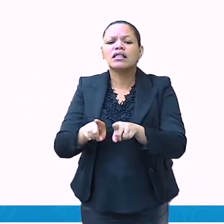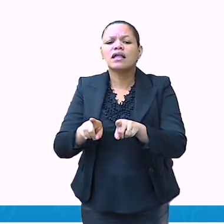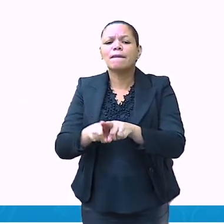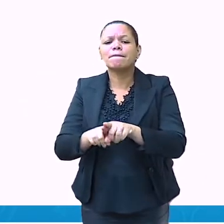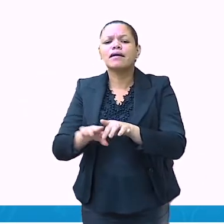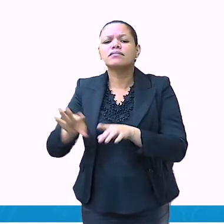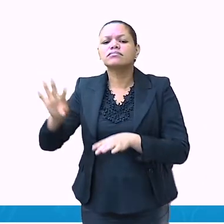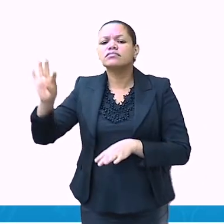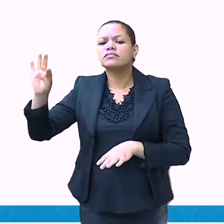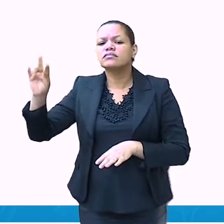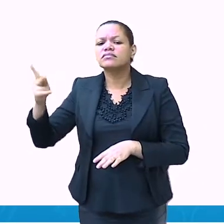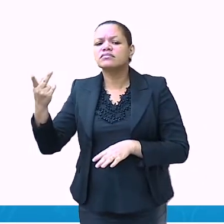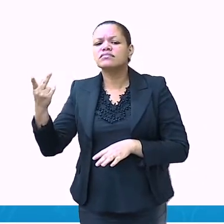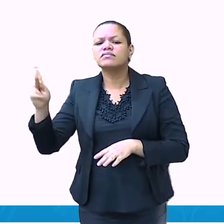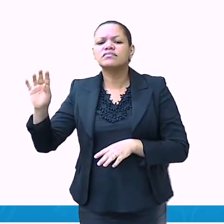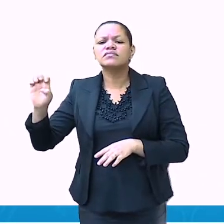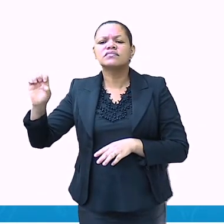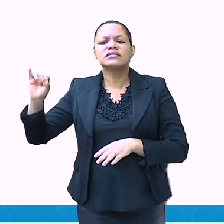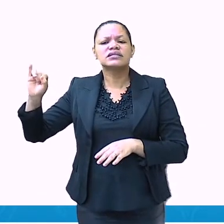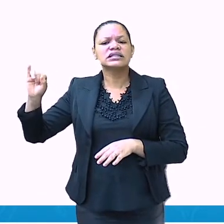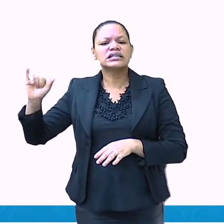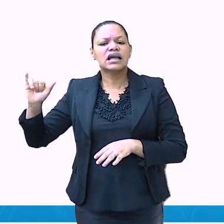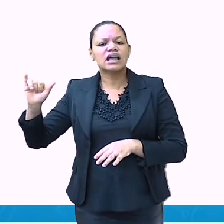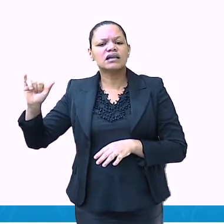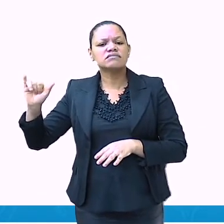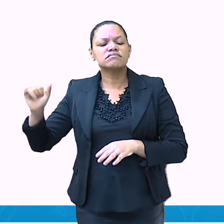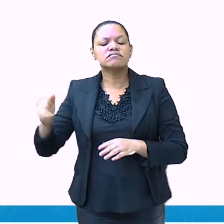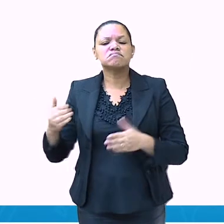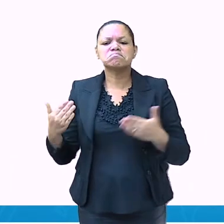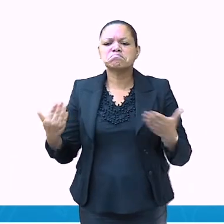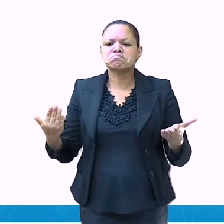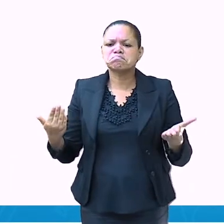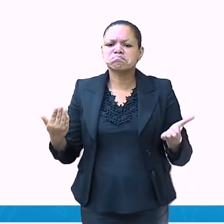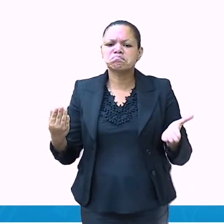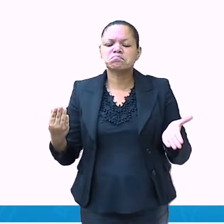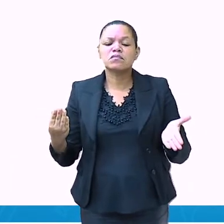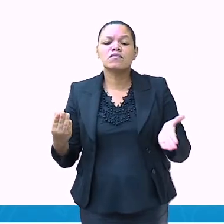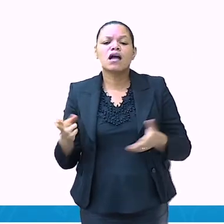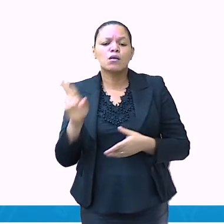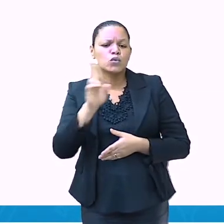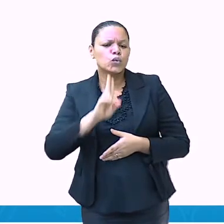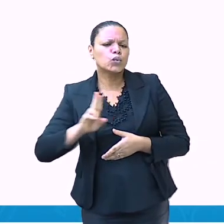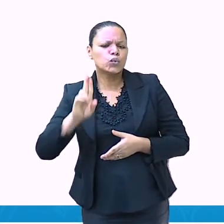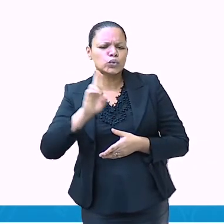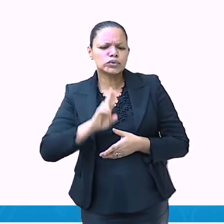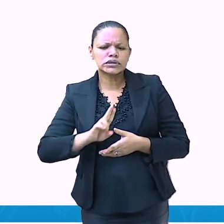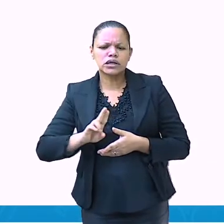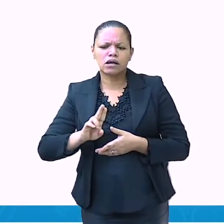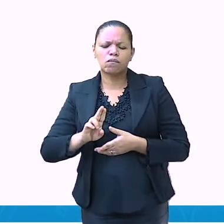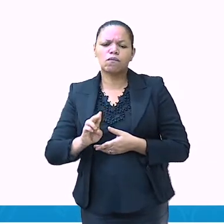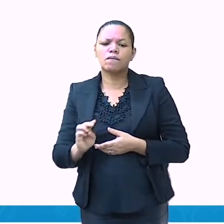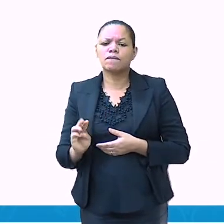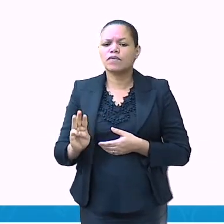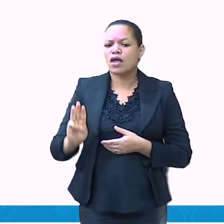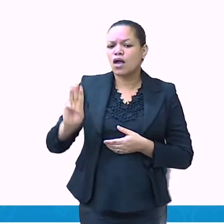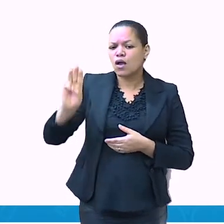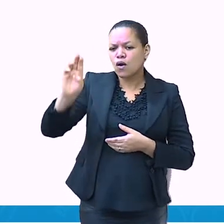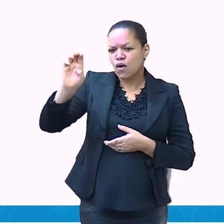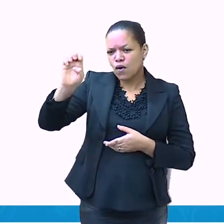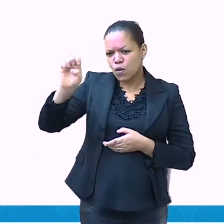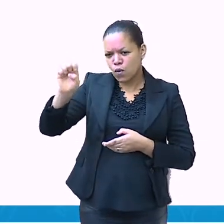ok? Então, vamos lá. We were not. We